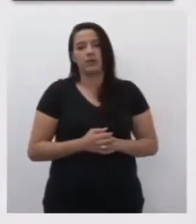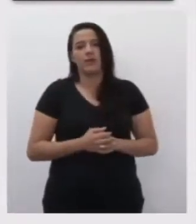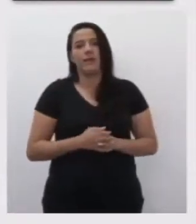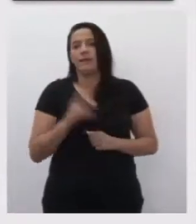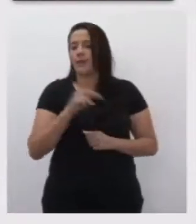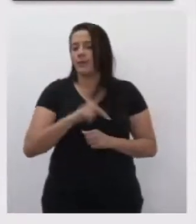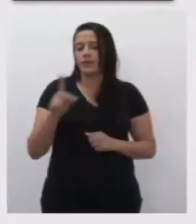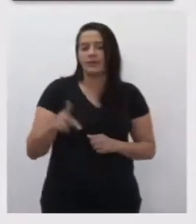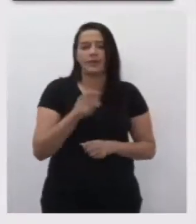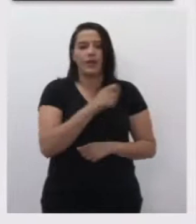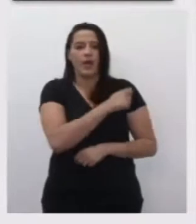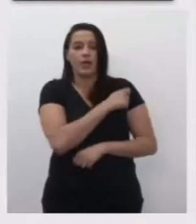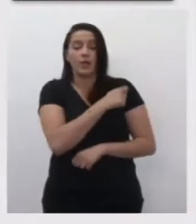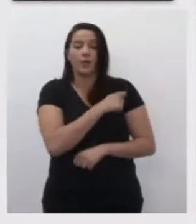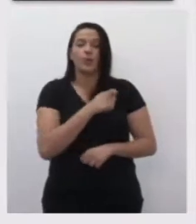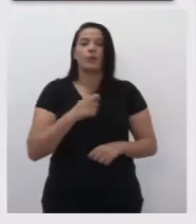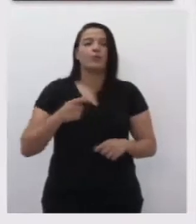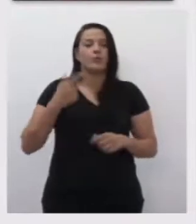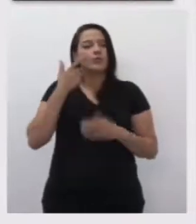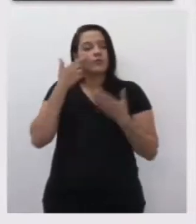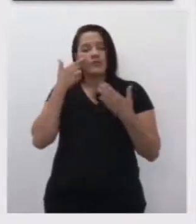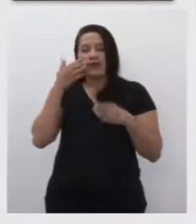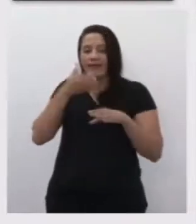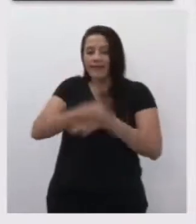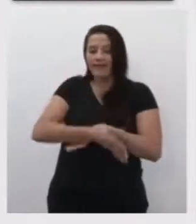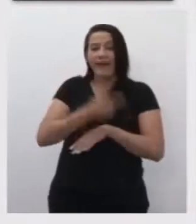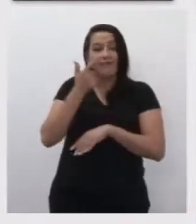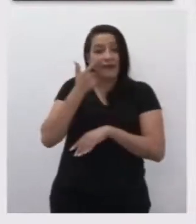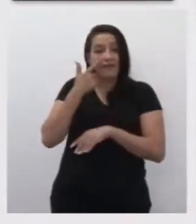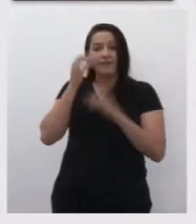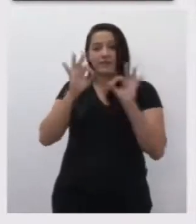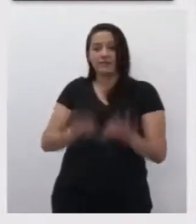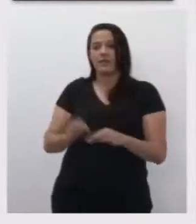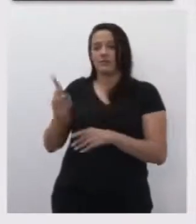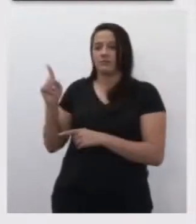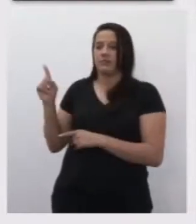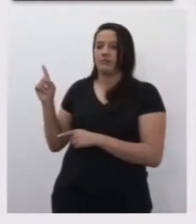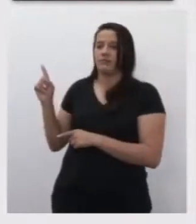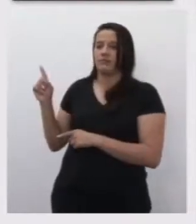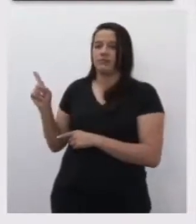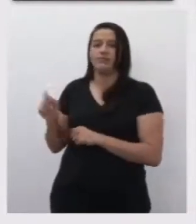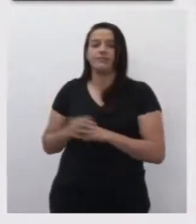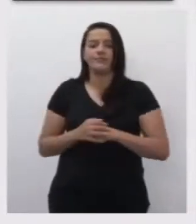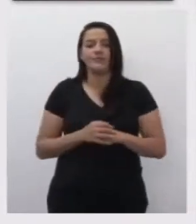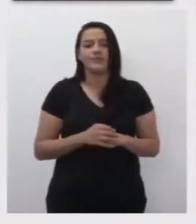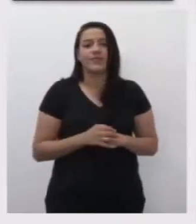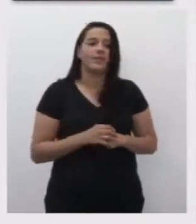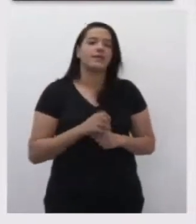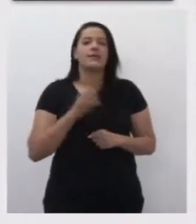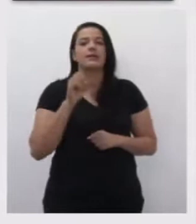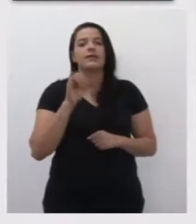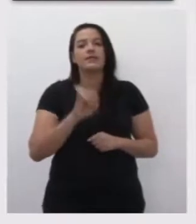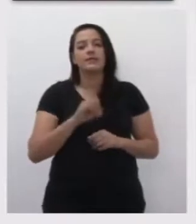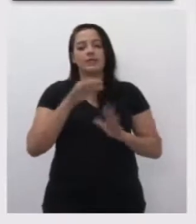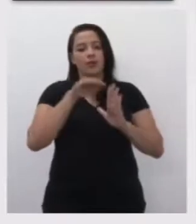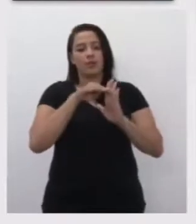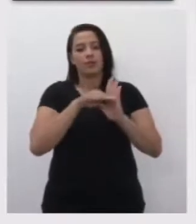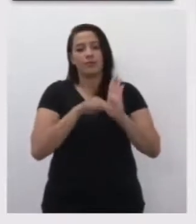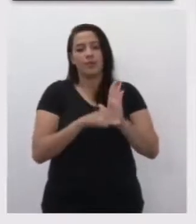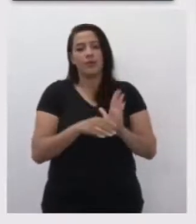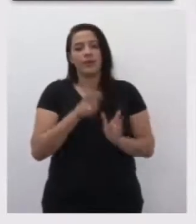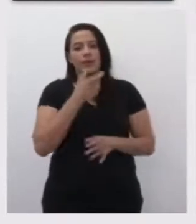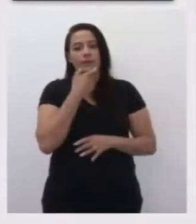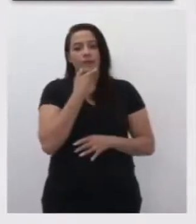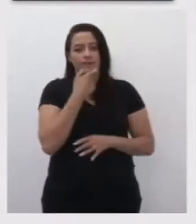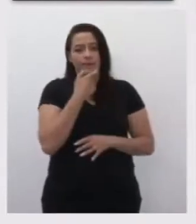não estou demonstrando nada que não tem, tá? Estou exatamente nessa visualização. As disciplinas de línguas estrangeiras,